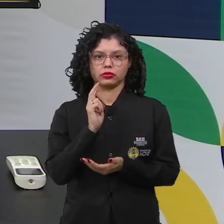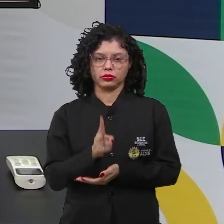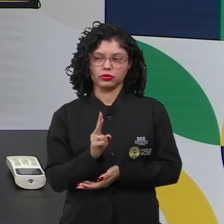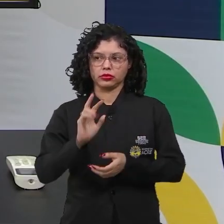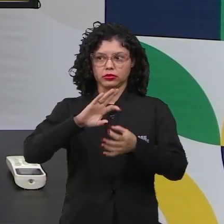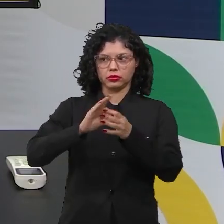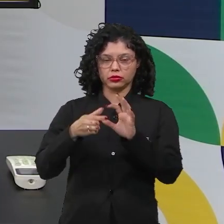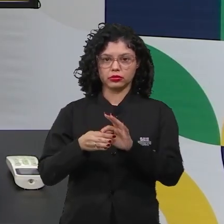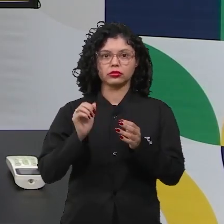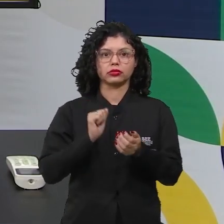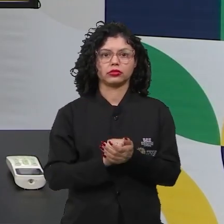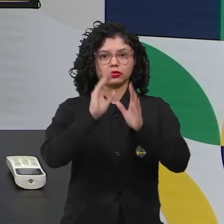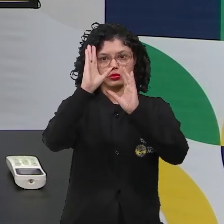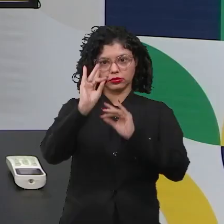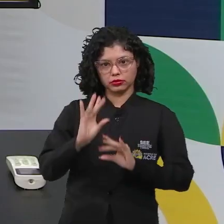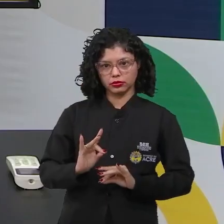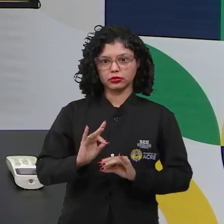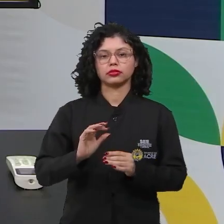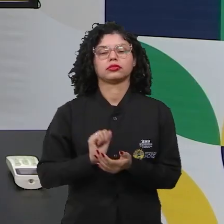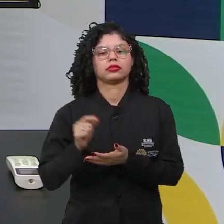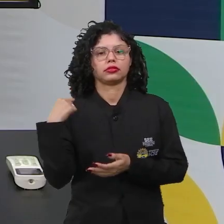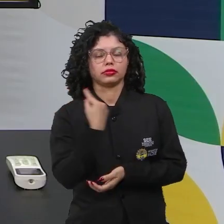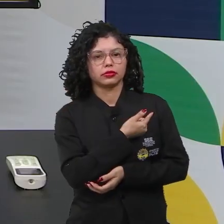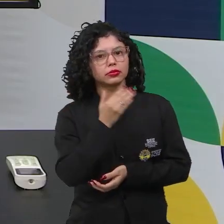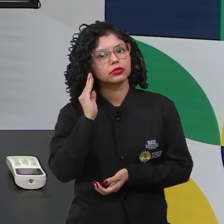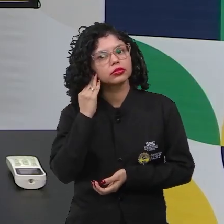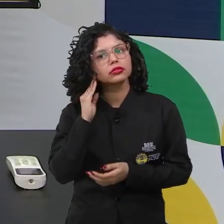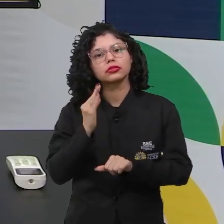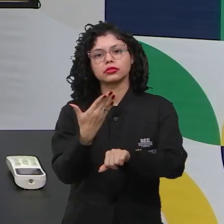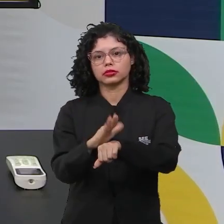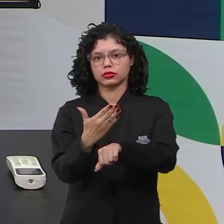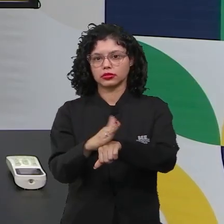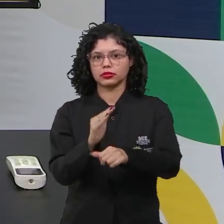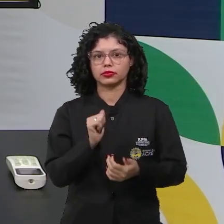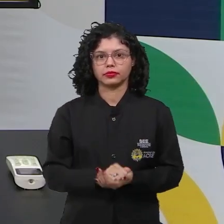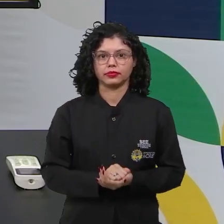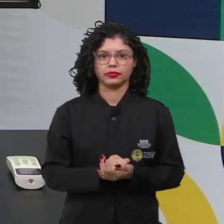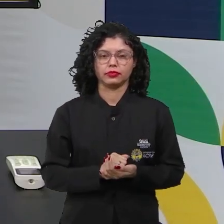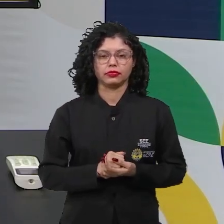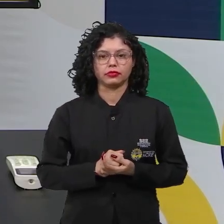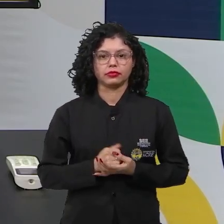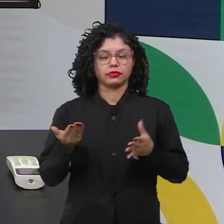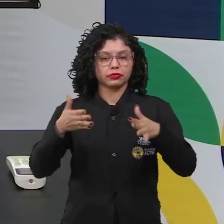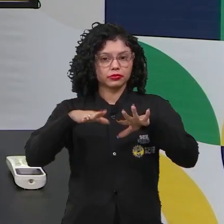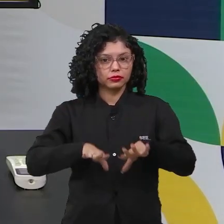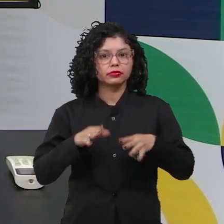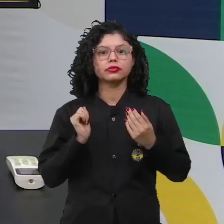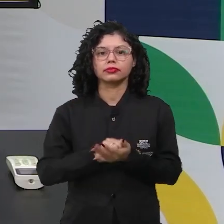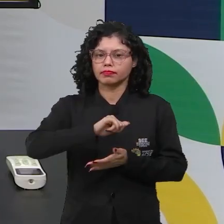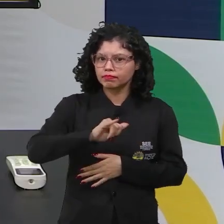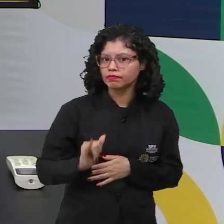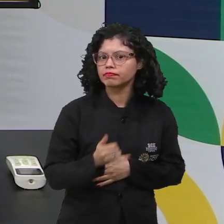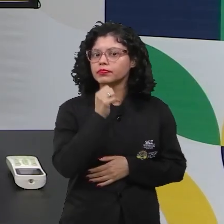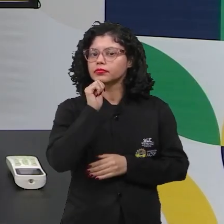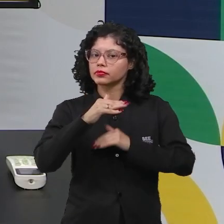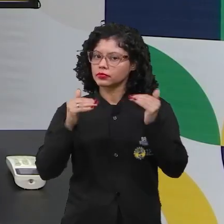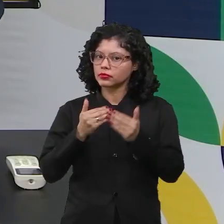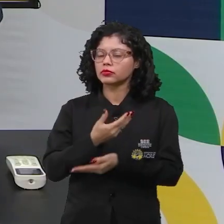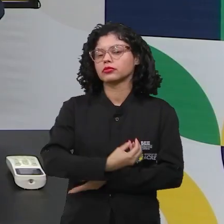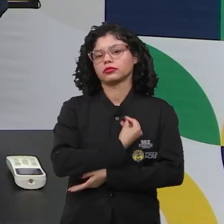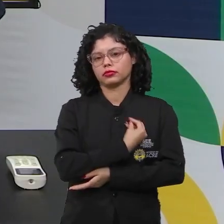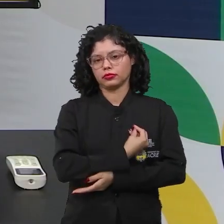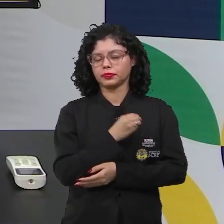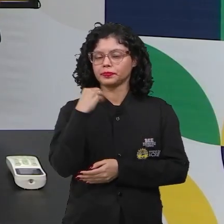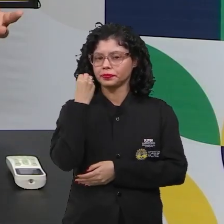nesse contexto, nessa dinâmica, que a gente vai entender que as práticas corporais de inclusão devem oportunizar a todos a vivência